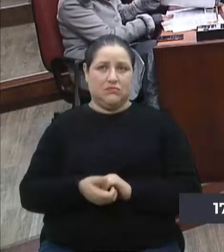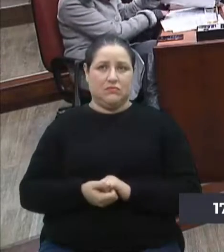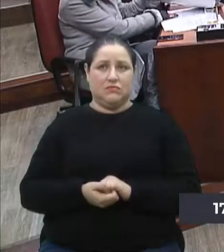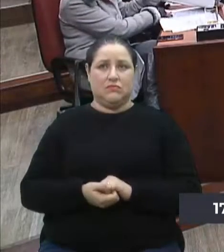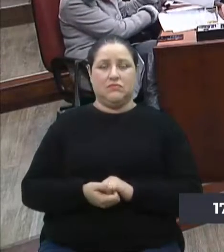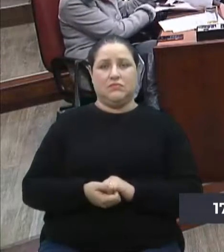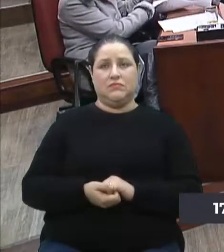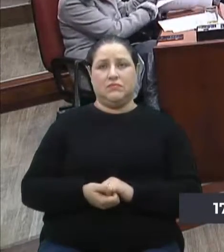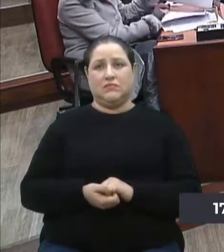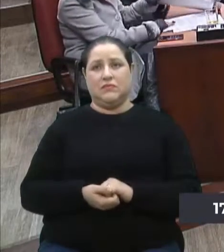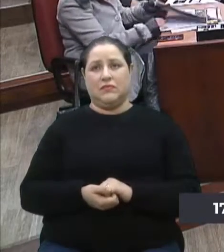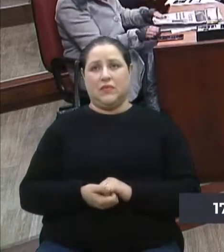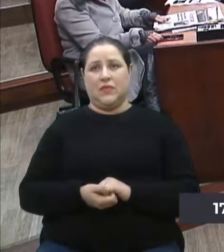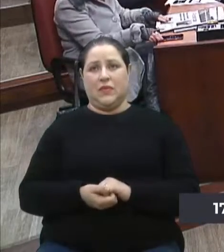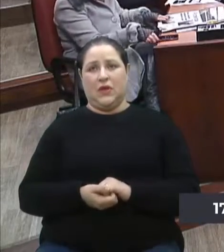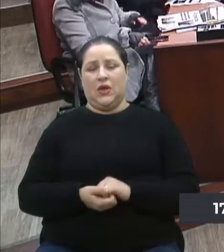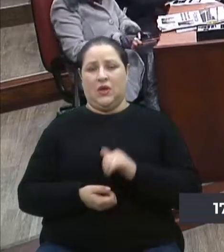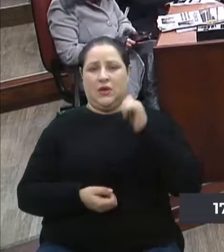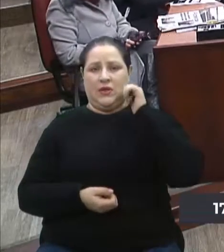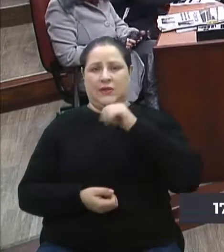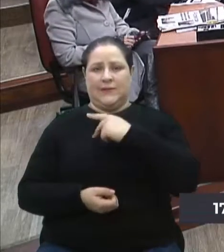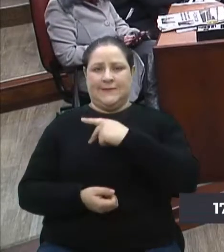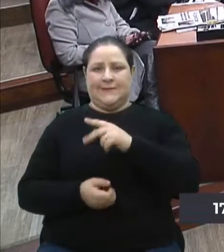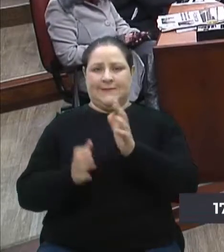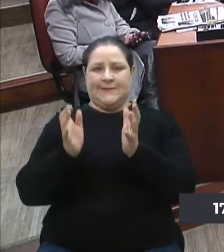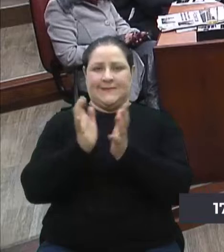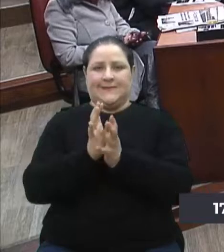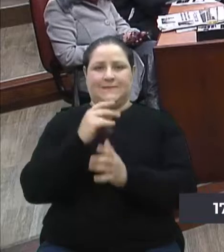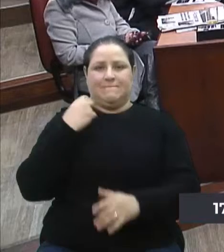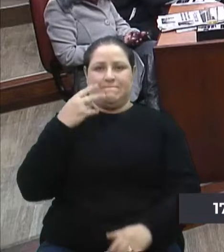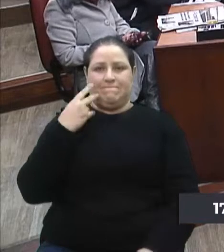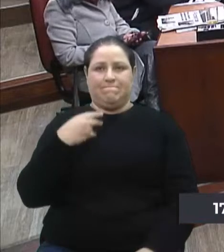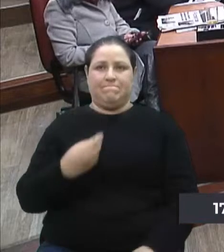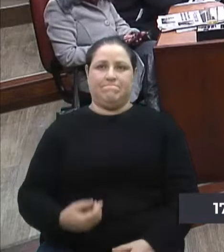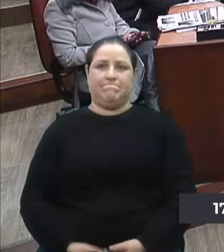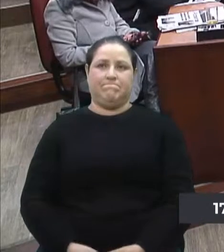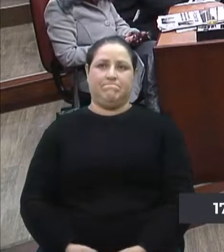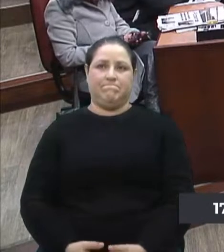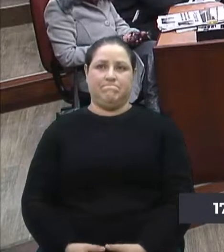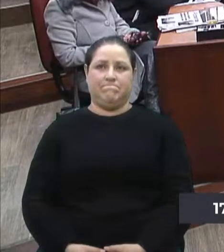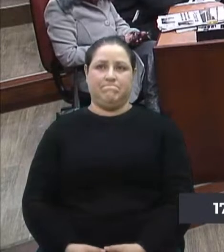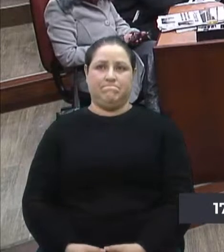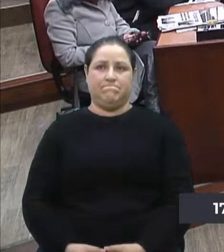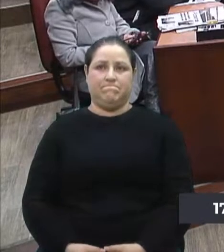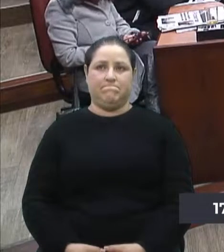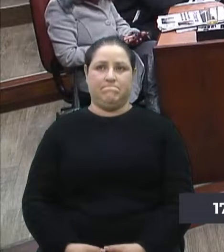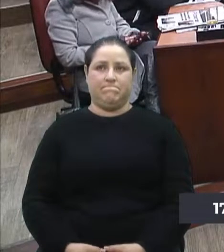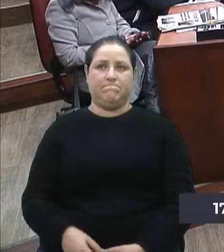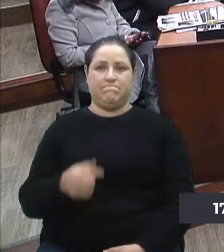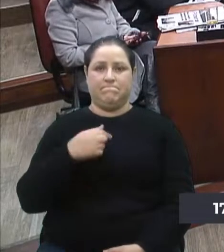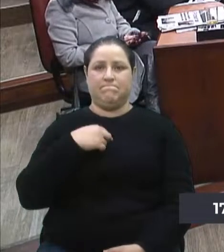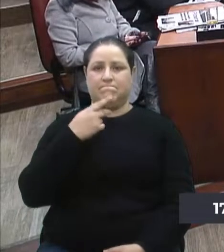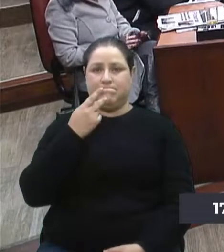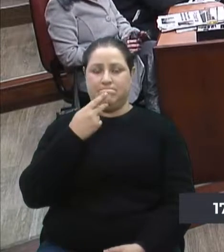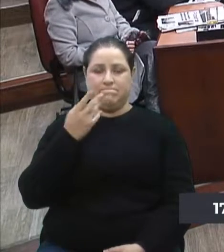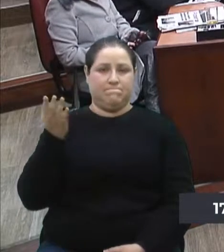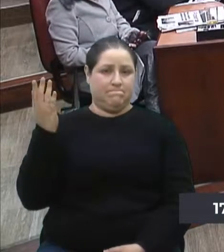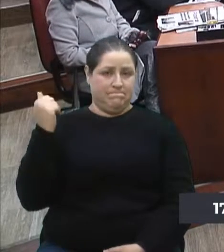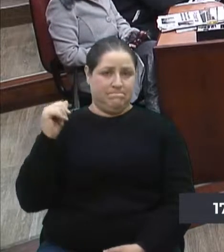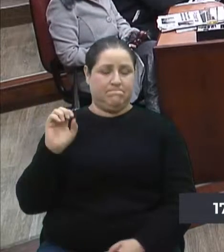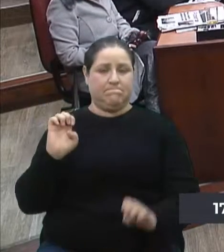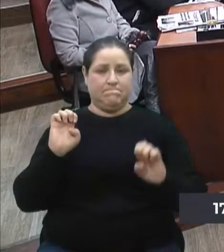a senhora Presidente caros colegas vereadores eu vou falar sobre um evento que ocorreu